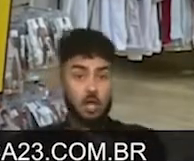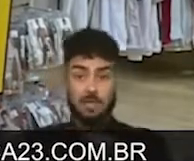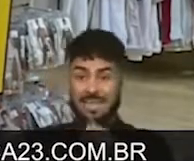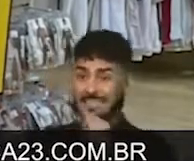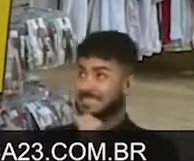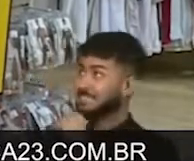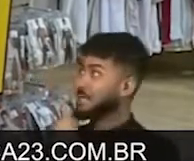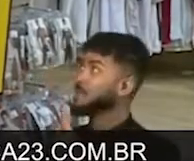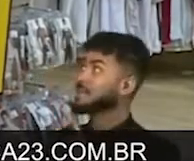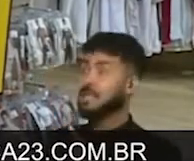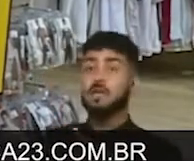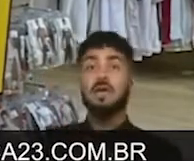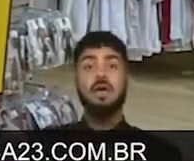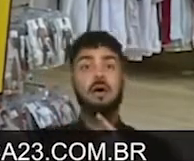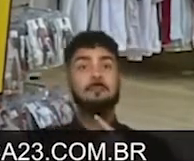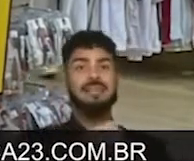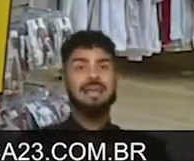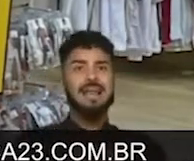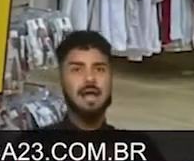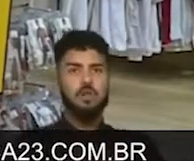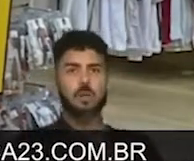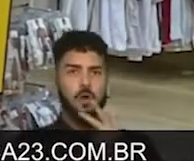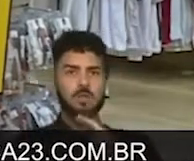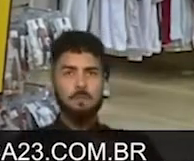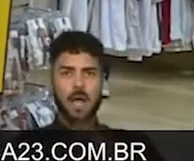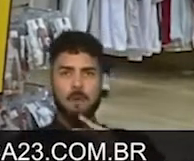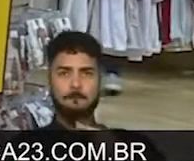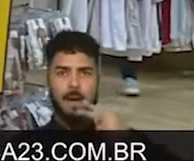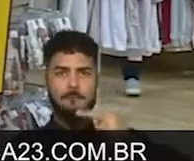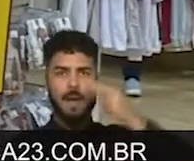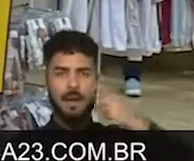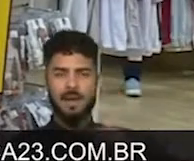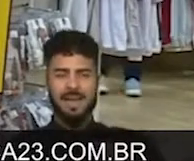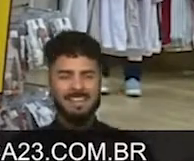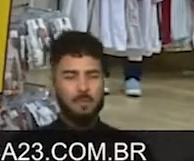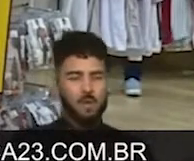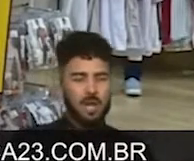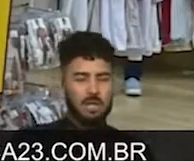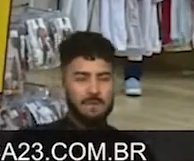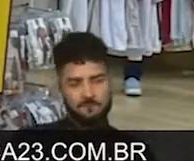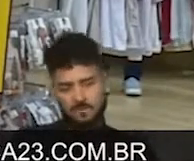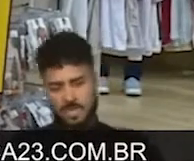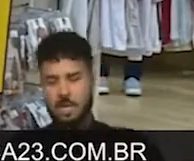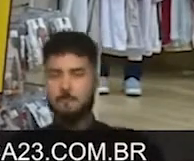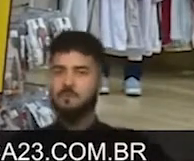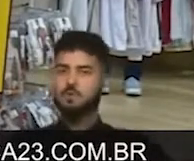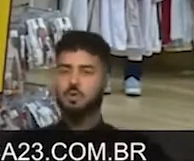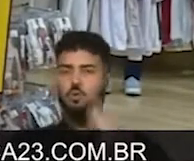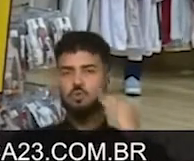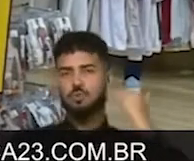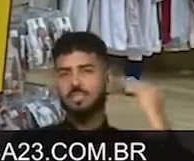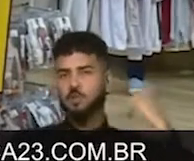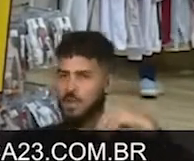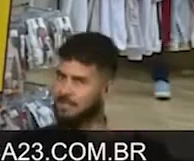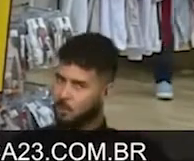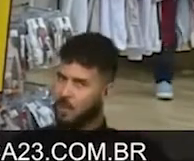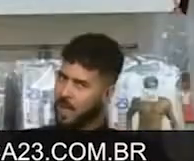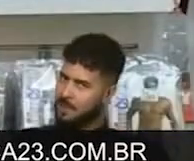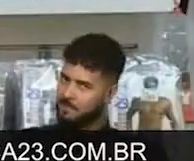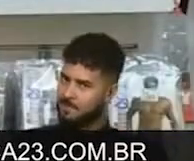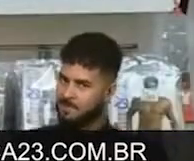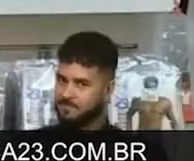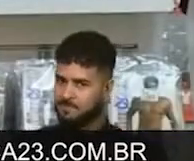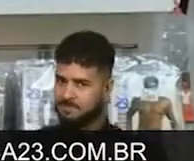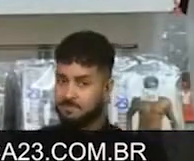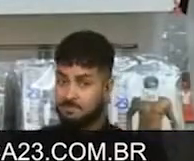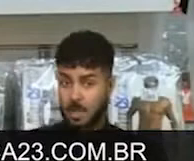um plano de cargos e carreiras para fazer o funcionário temporário virar um profissional de sucesso dentro da empresa.